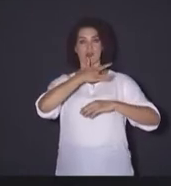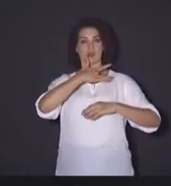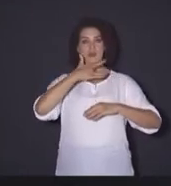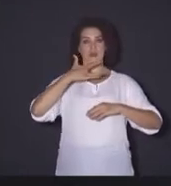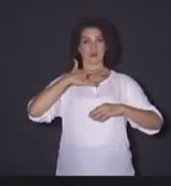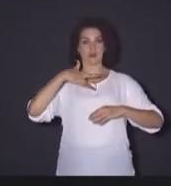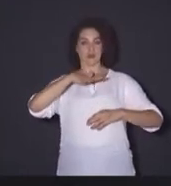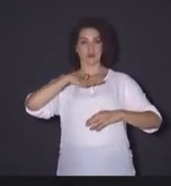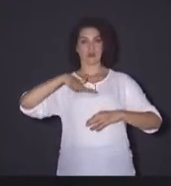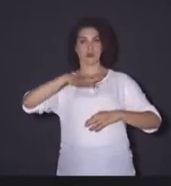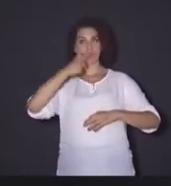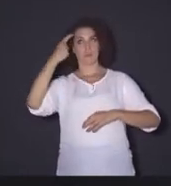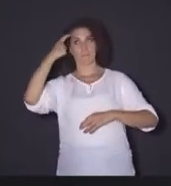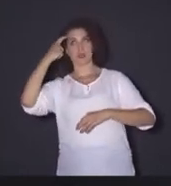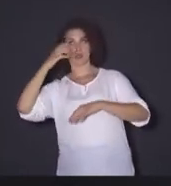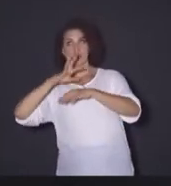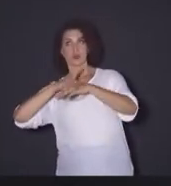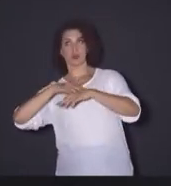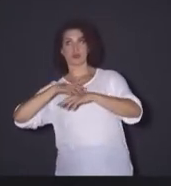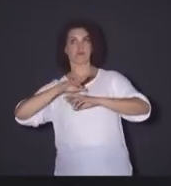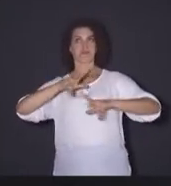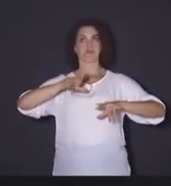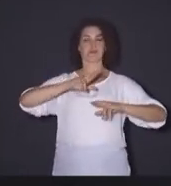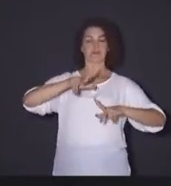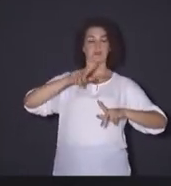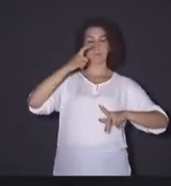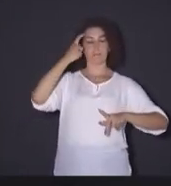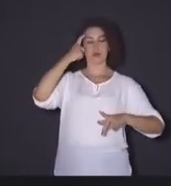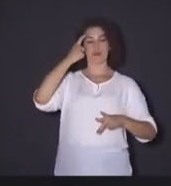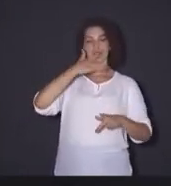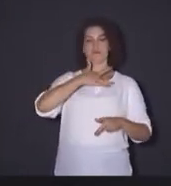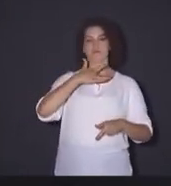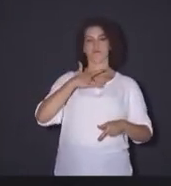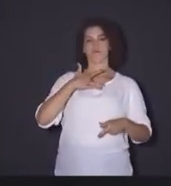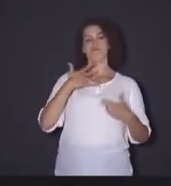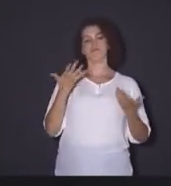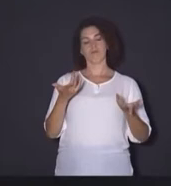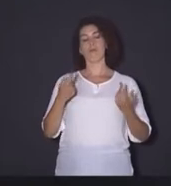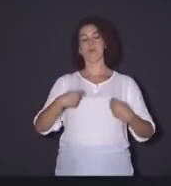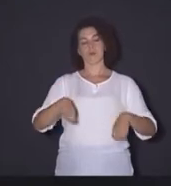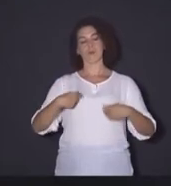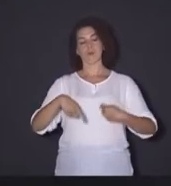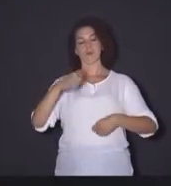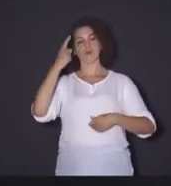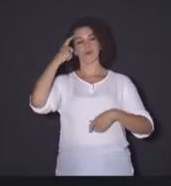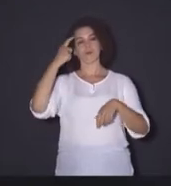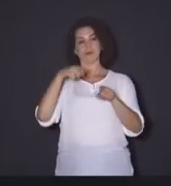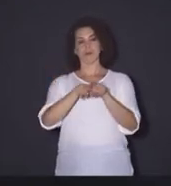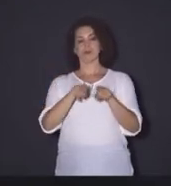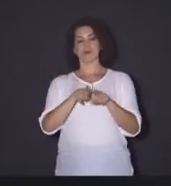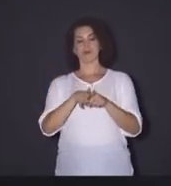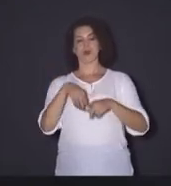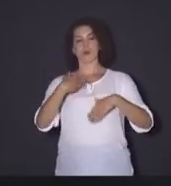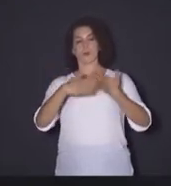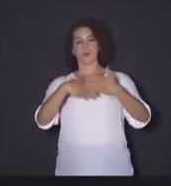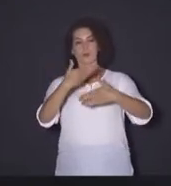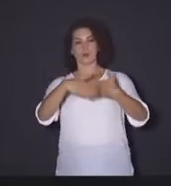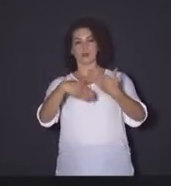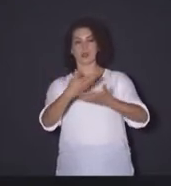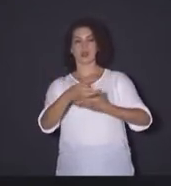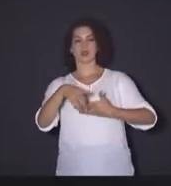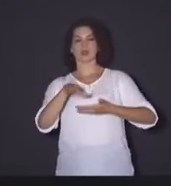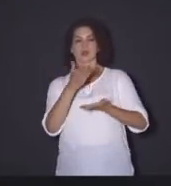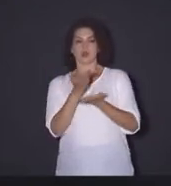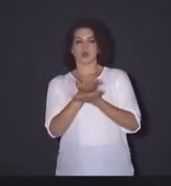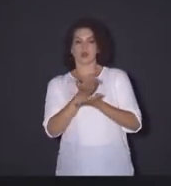pensar doença do que pensar saúde né então acho que também tem algo que tem que ser pensado no próprio processo de formação dos profissionais de saúde